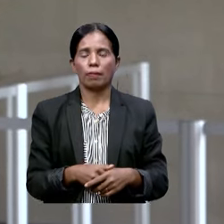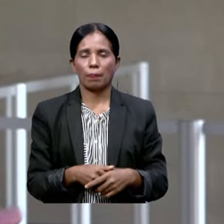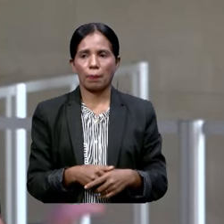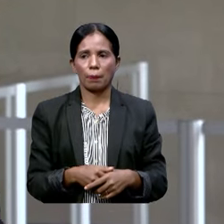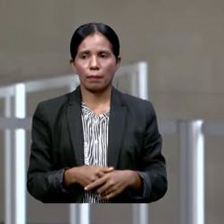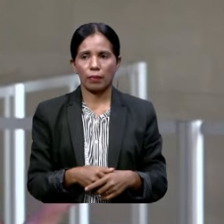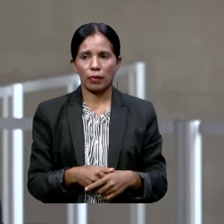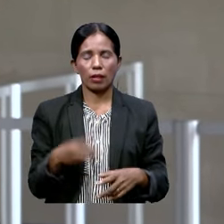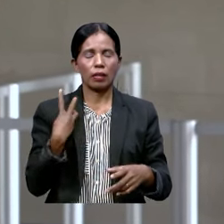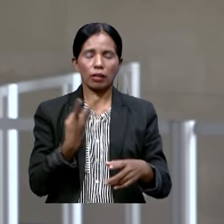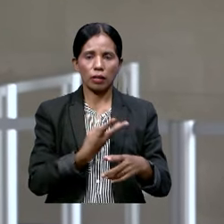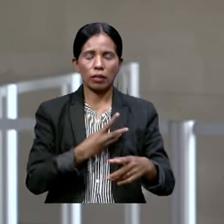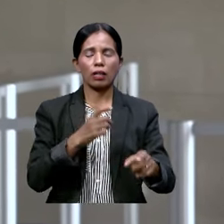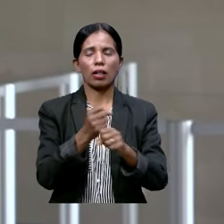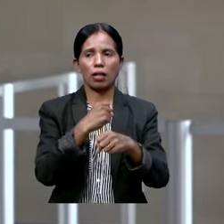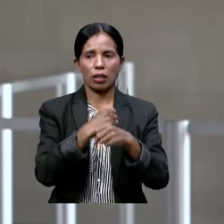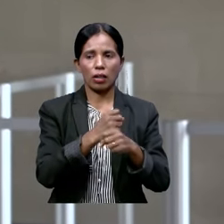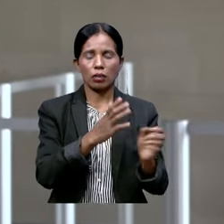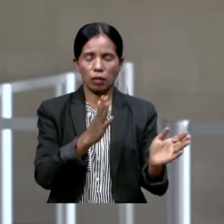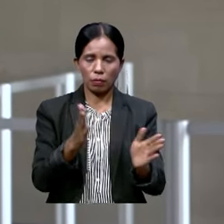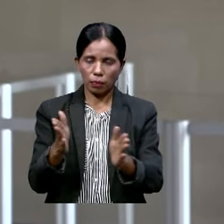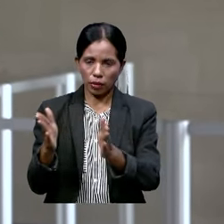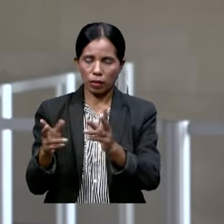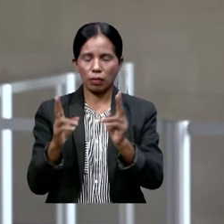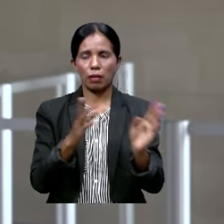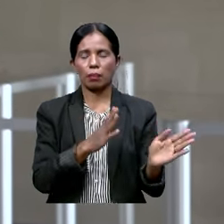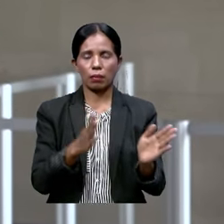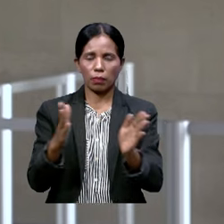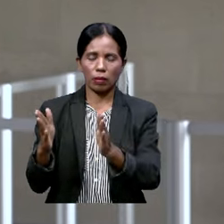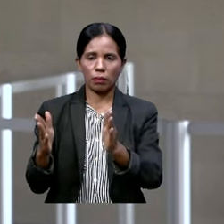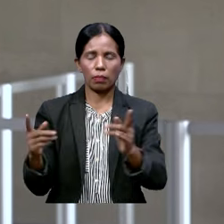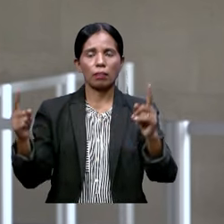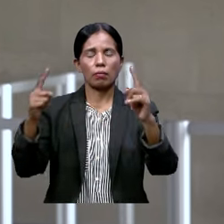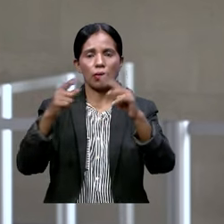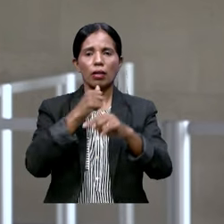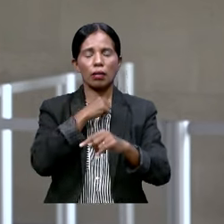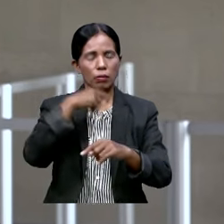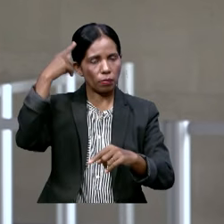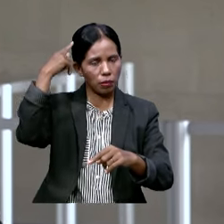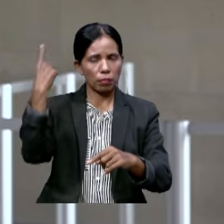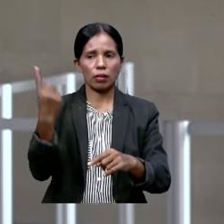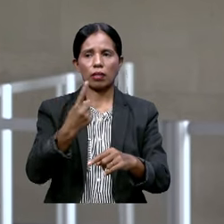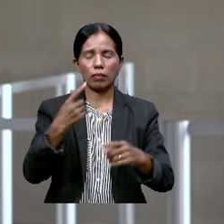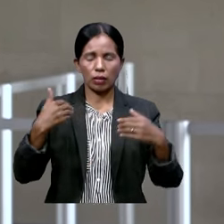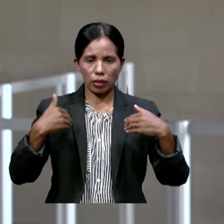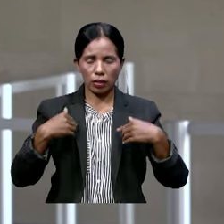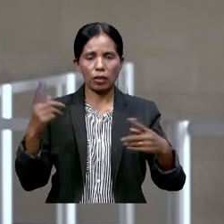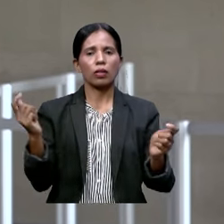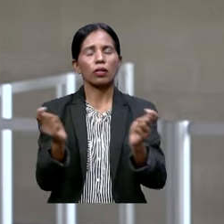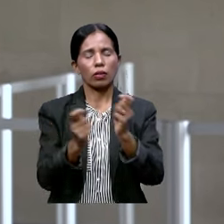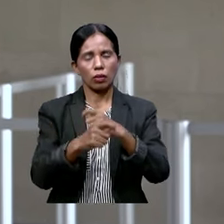E estamos em fase avançada de preparação do Santo Padre, então sempre temos uma troca